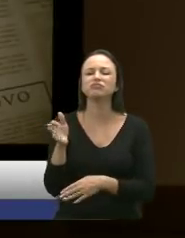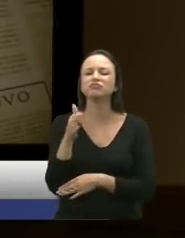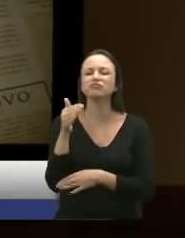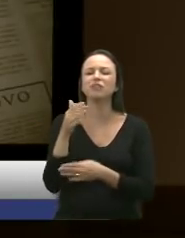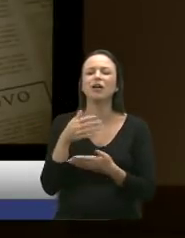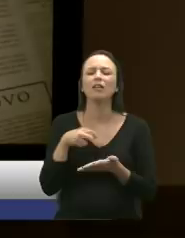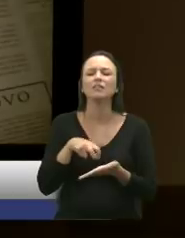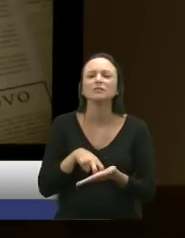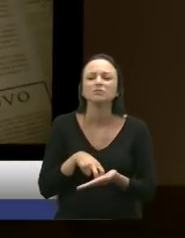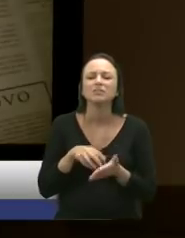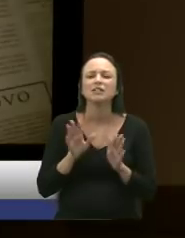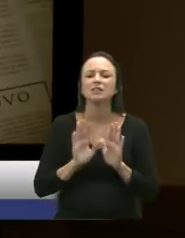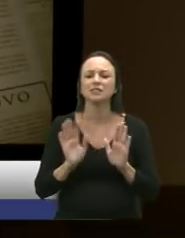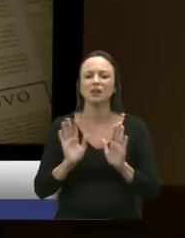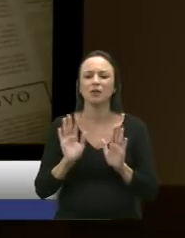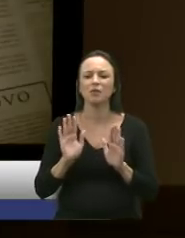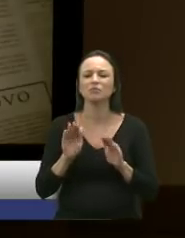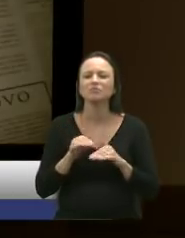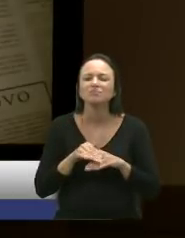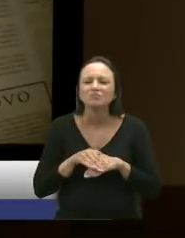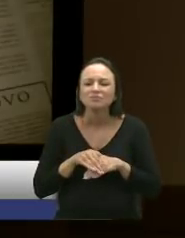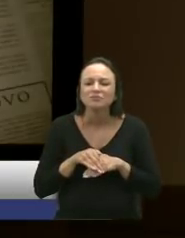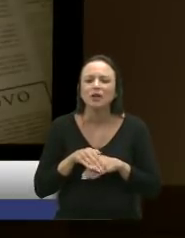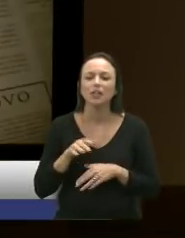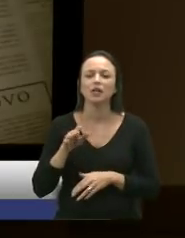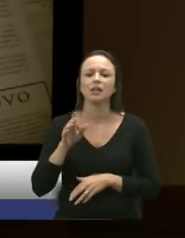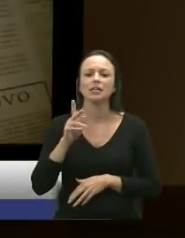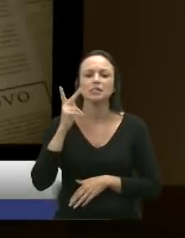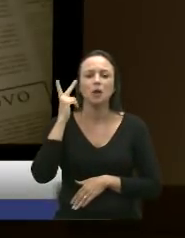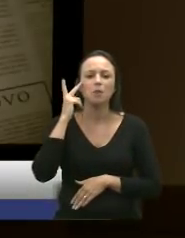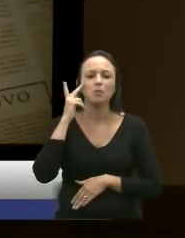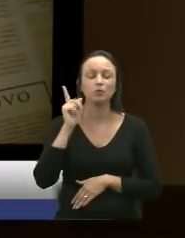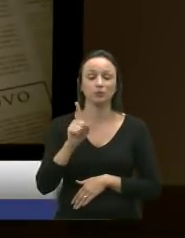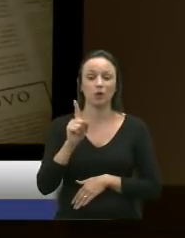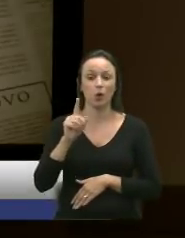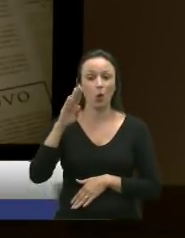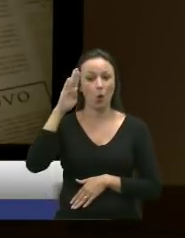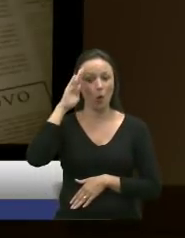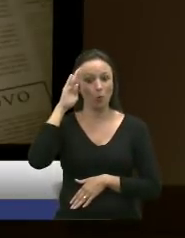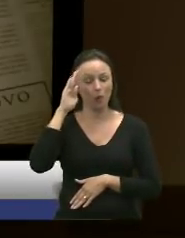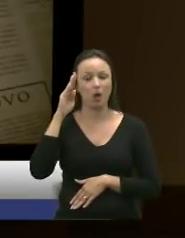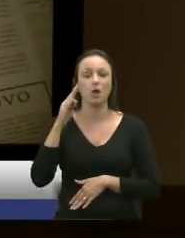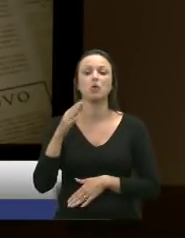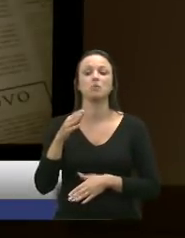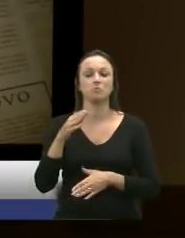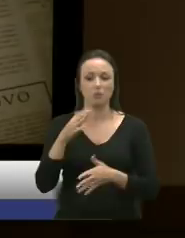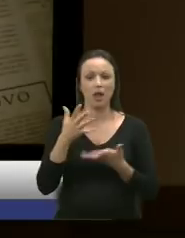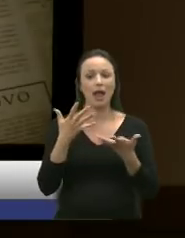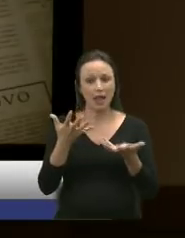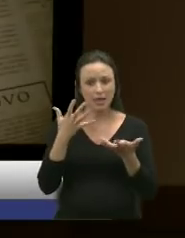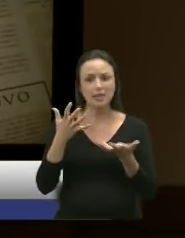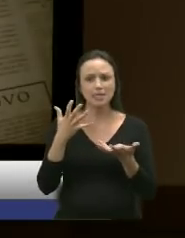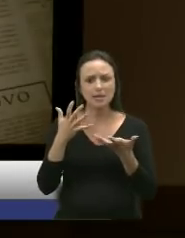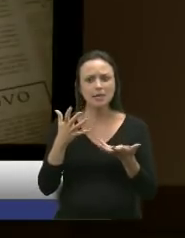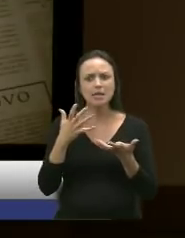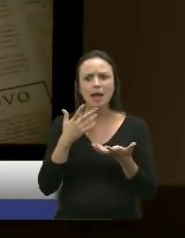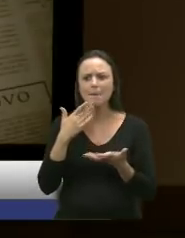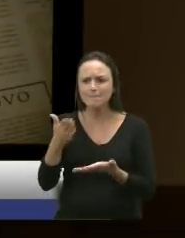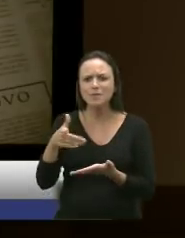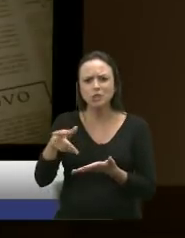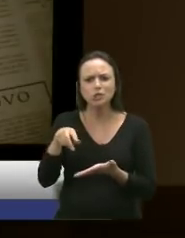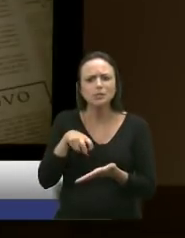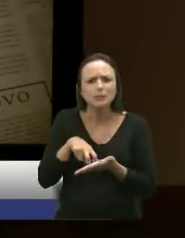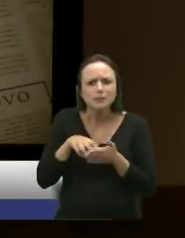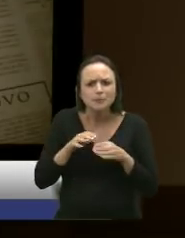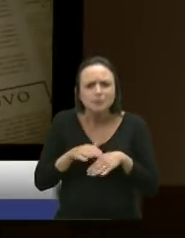Getúlio, não houve a rendição de São Paulo. Comandantes militares ditatoriais queriam a rendição incondicional, Getúlio não